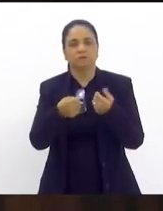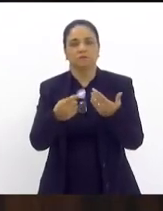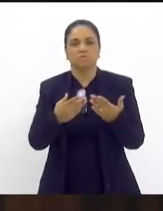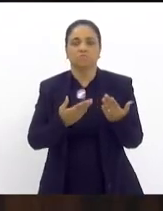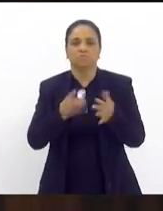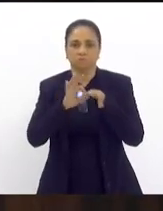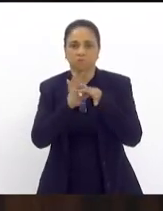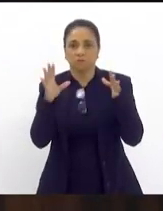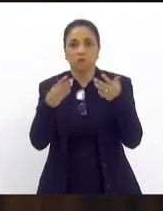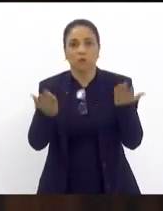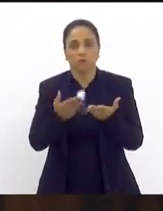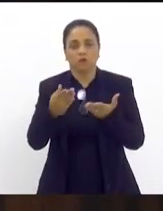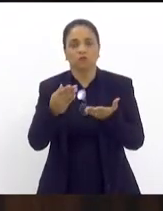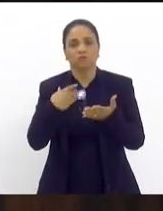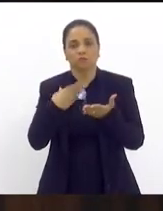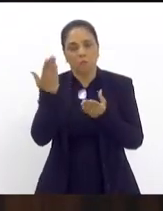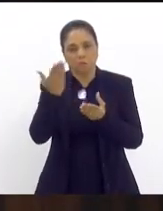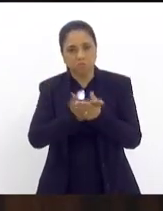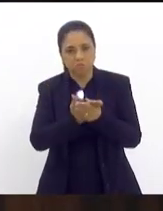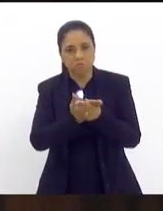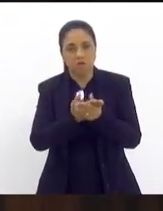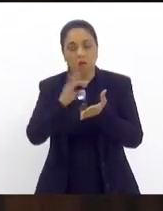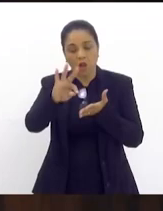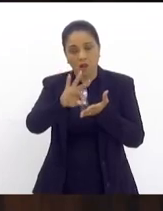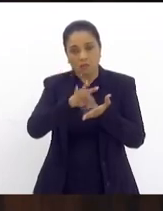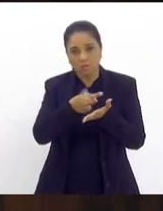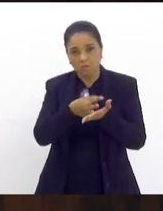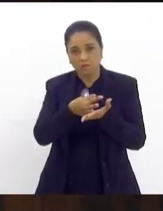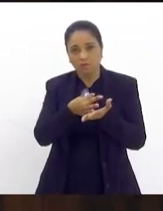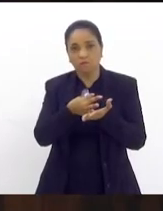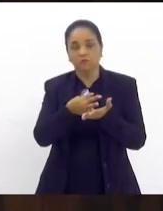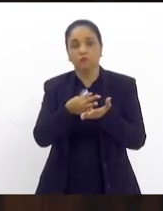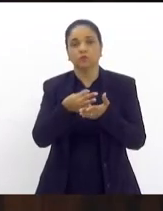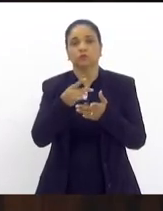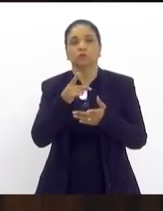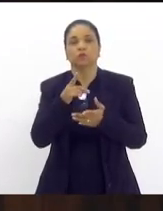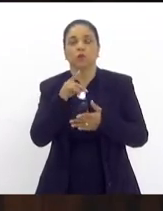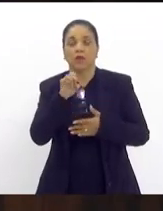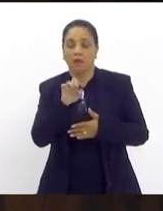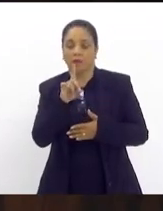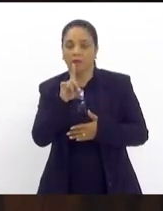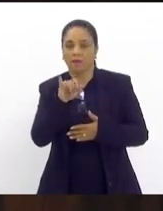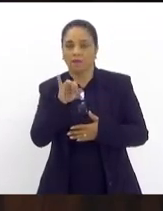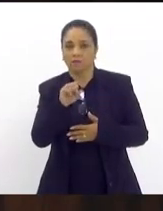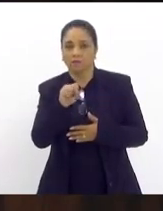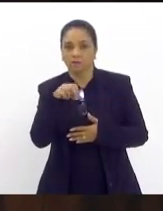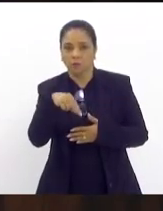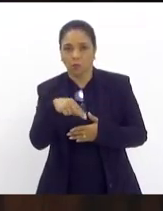entrada de Edson Luiz no livro de heróis do Estado do Rio de Janeiro